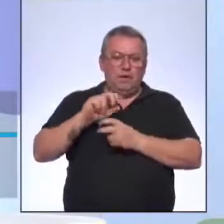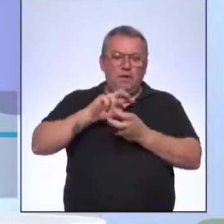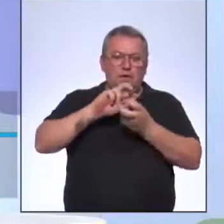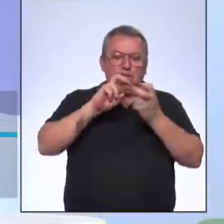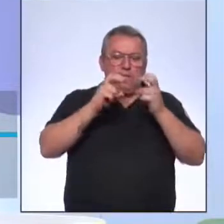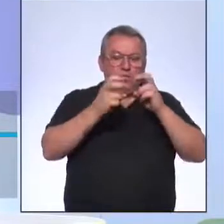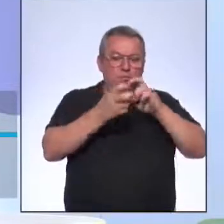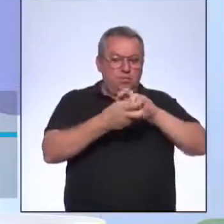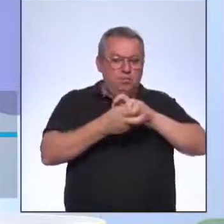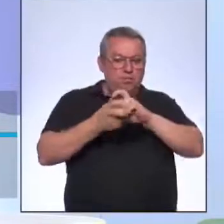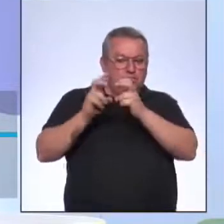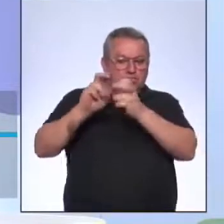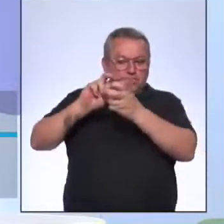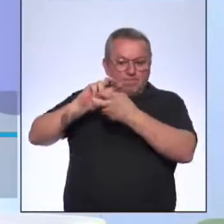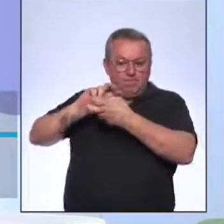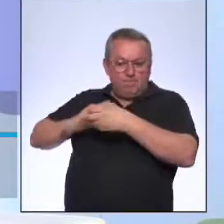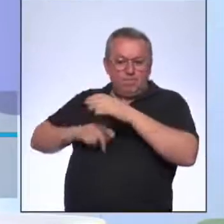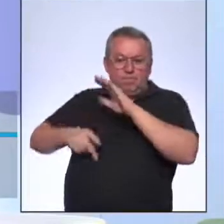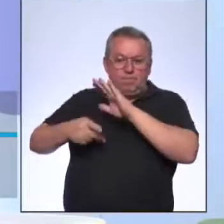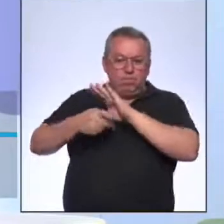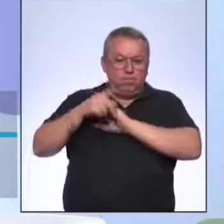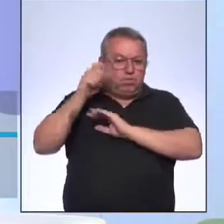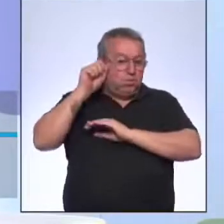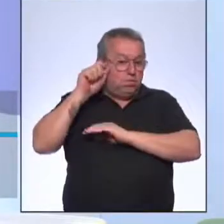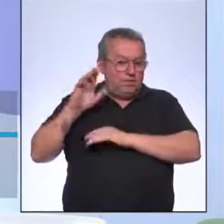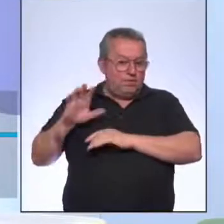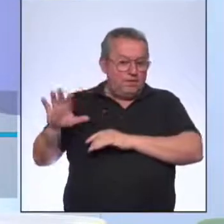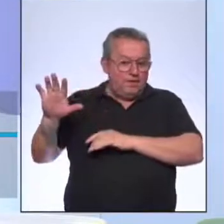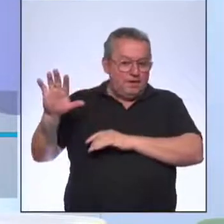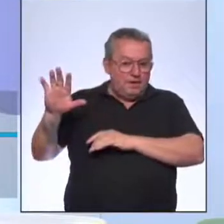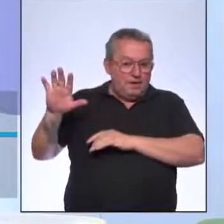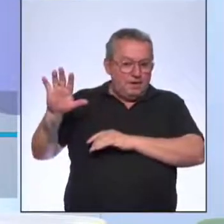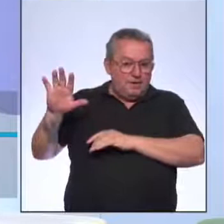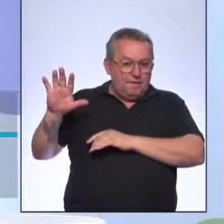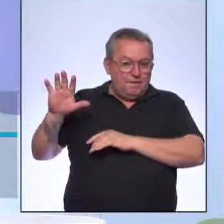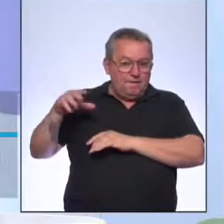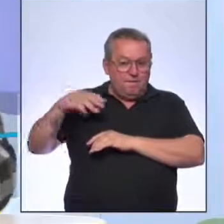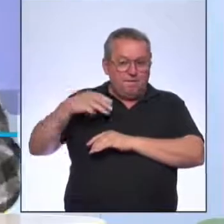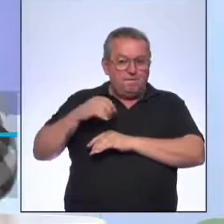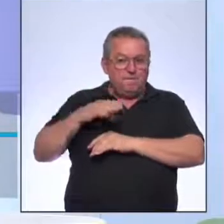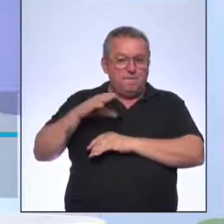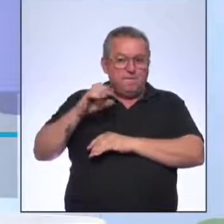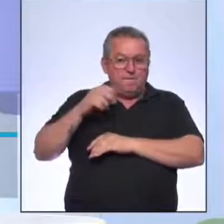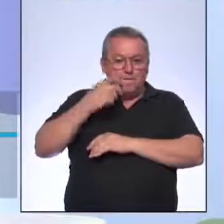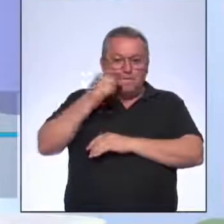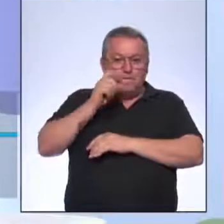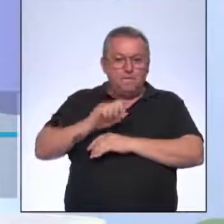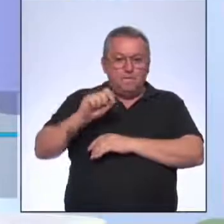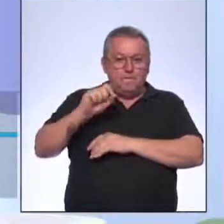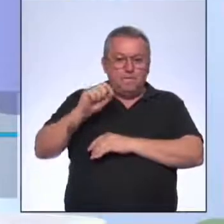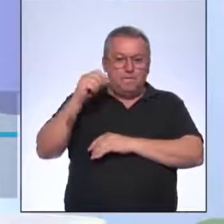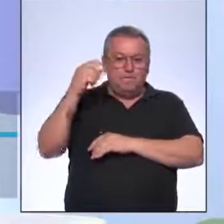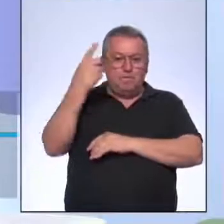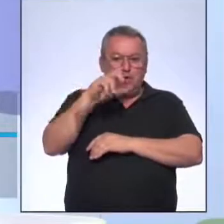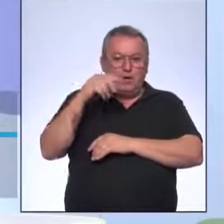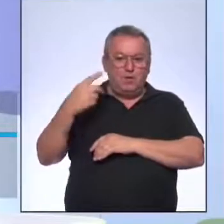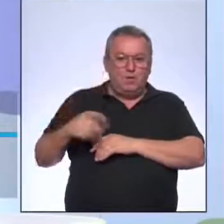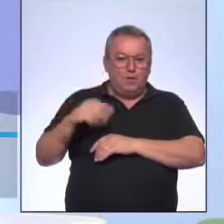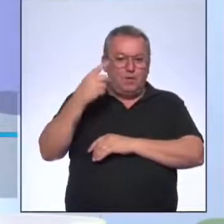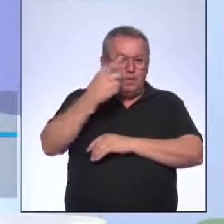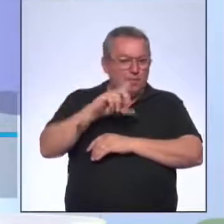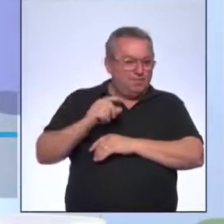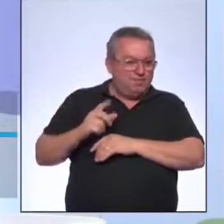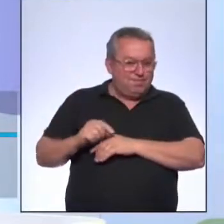capoeira como um exemplo de dança africana, tá? O Marcos citou macumba.